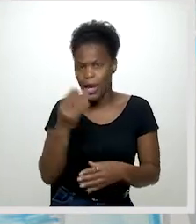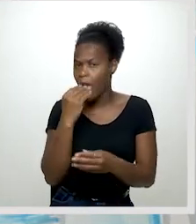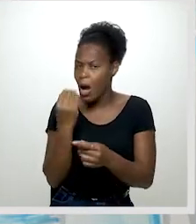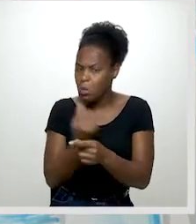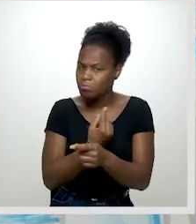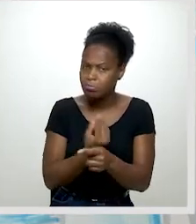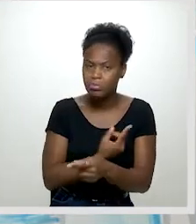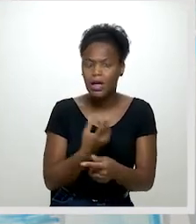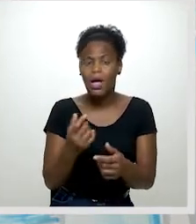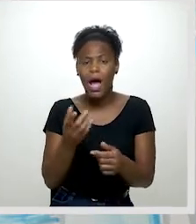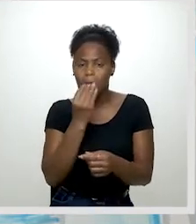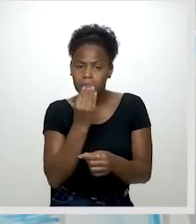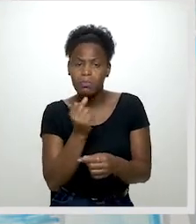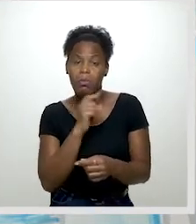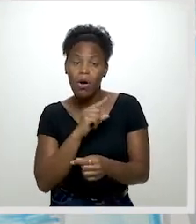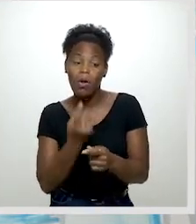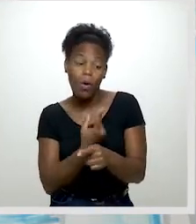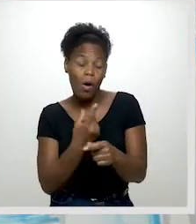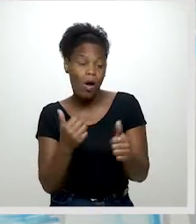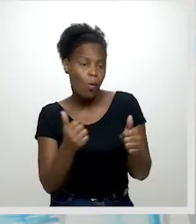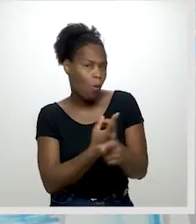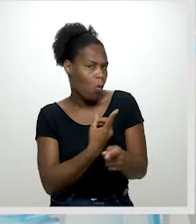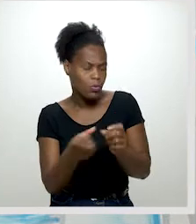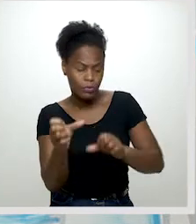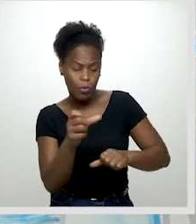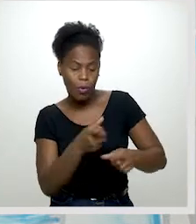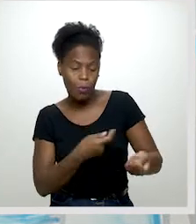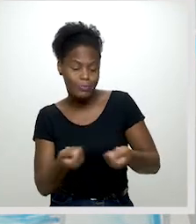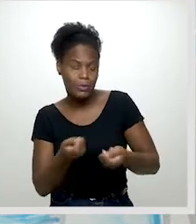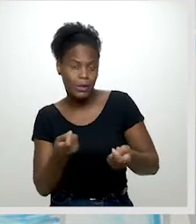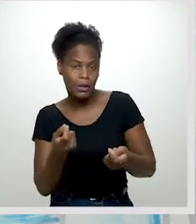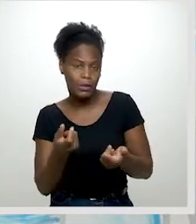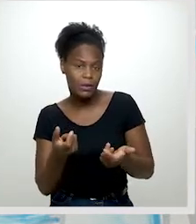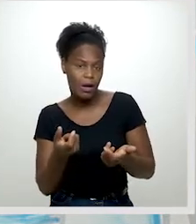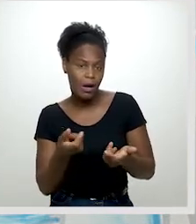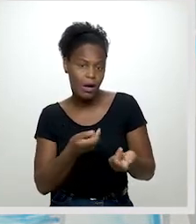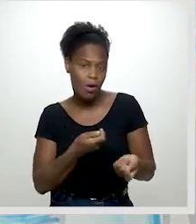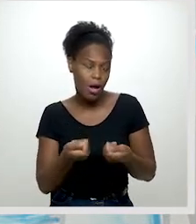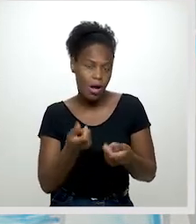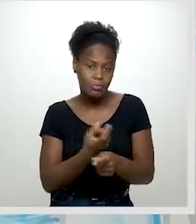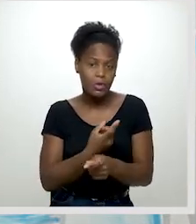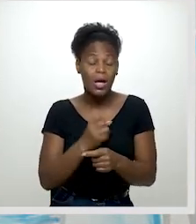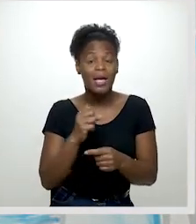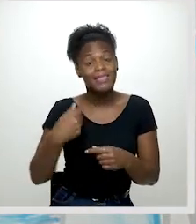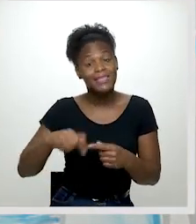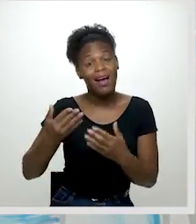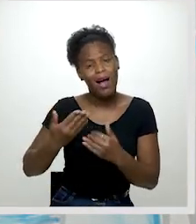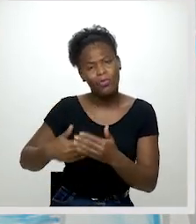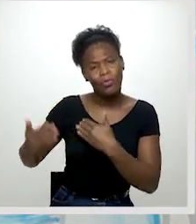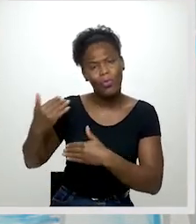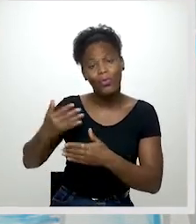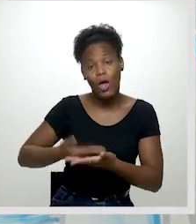alimentar com as substâncias orgânicas existentes na altura, na sopa ou caldo